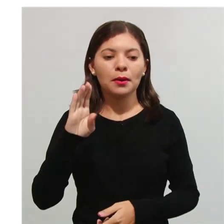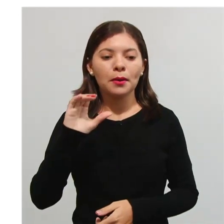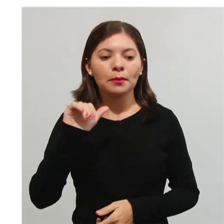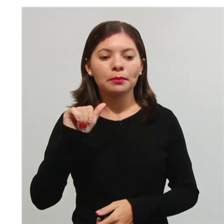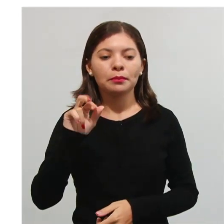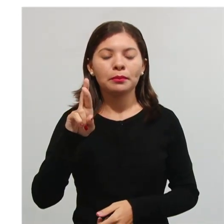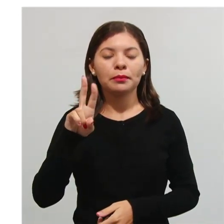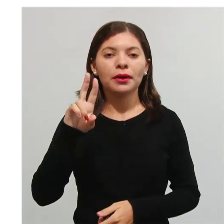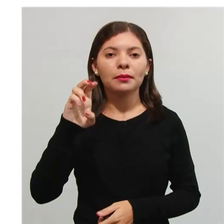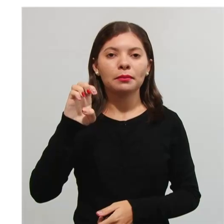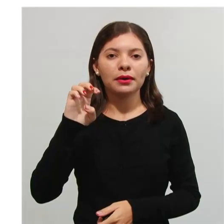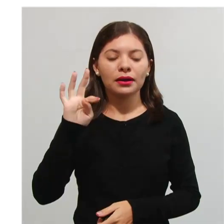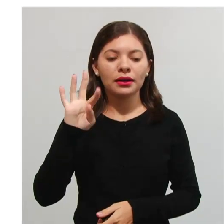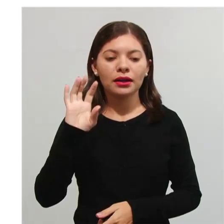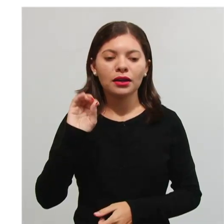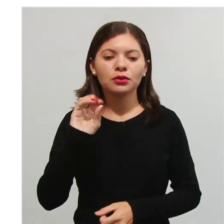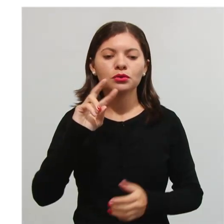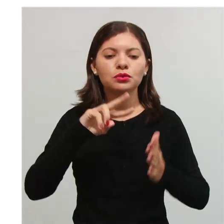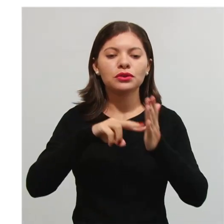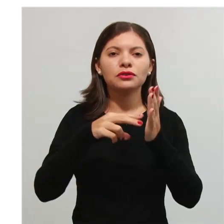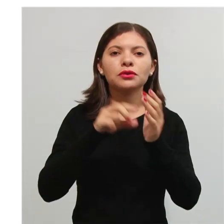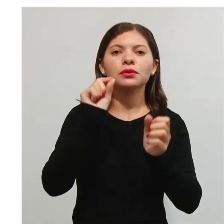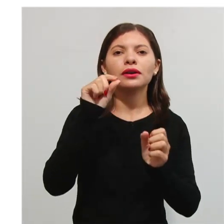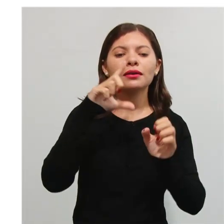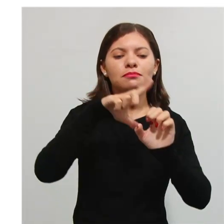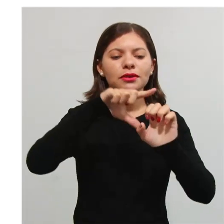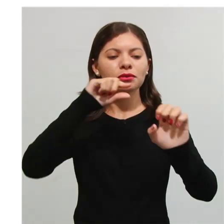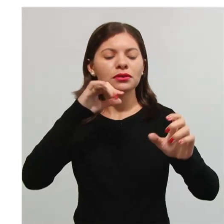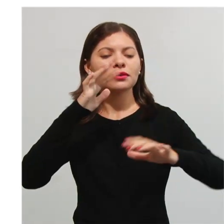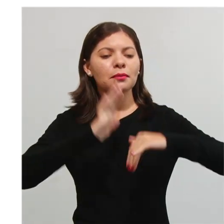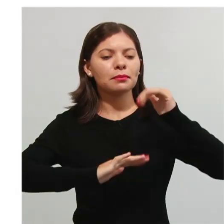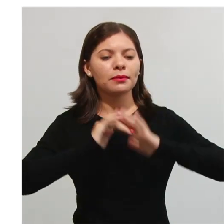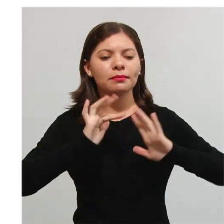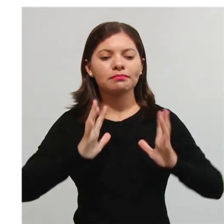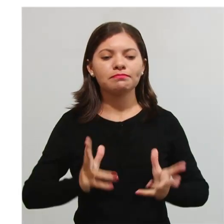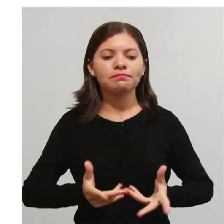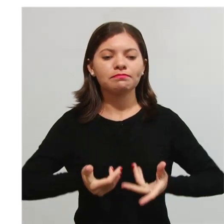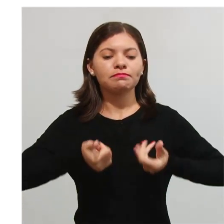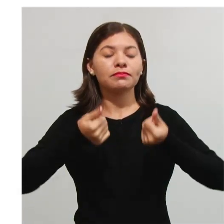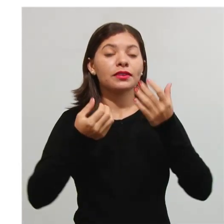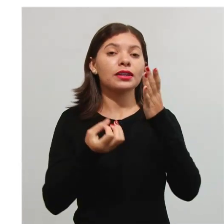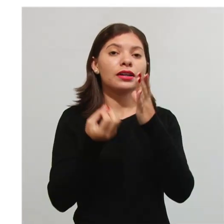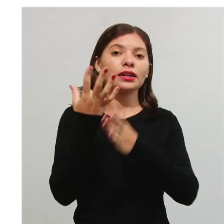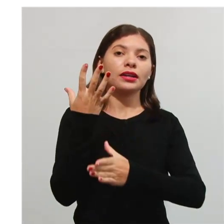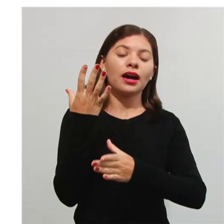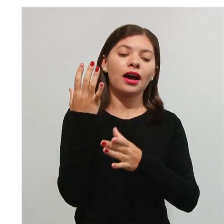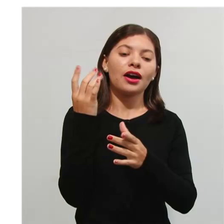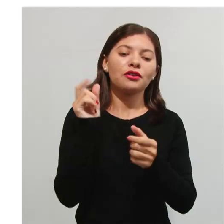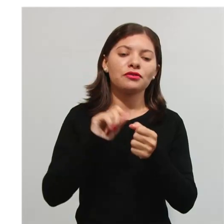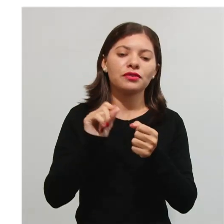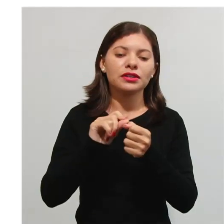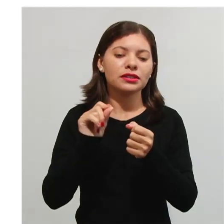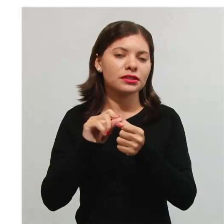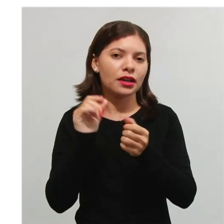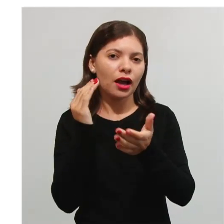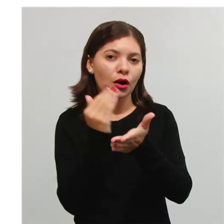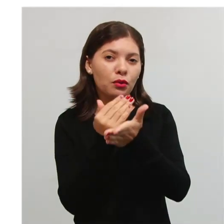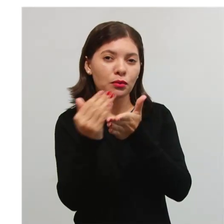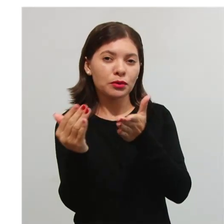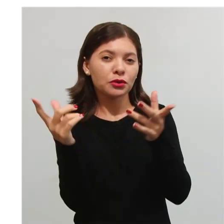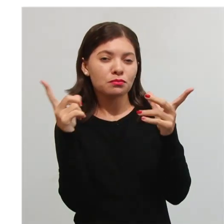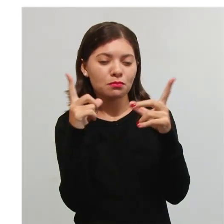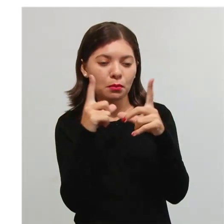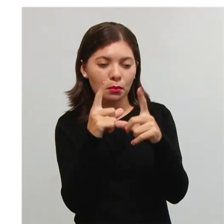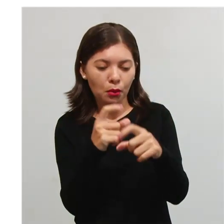que empreendedorismo é a habilidade de criar e construir algo a partir de muito